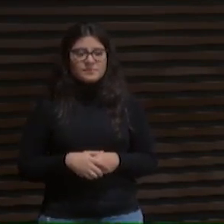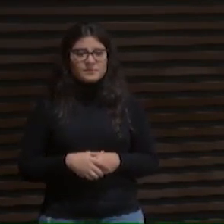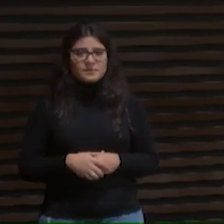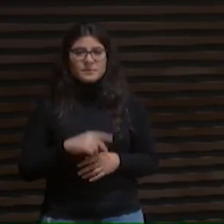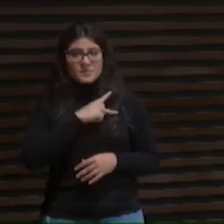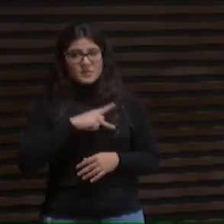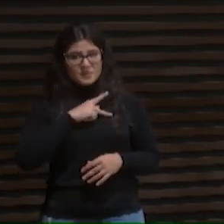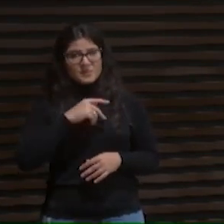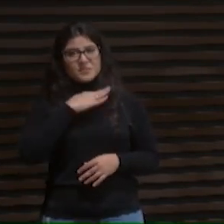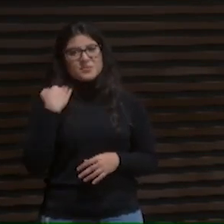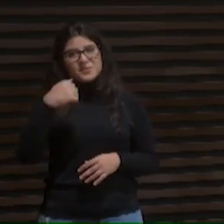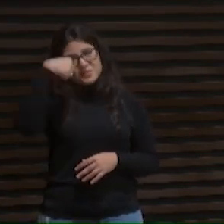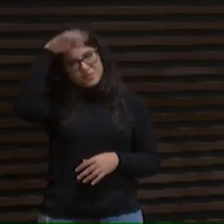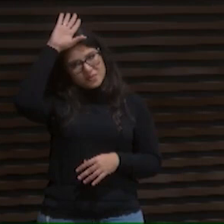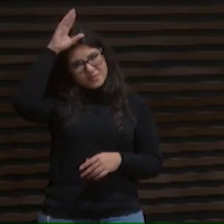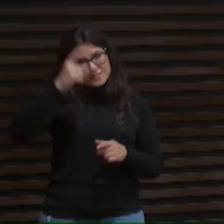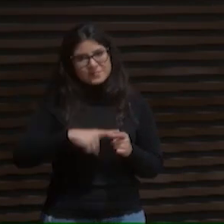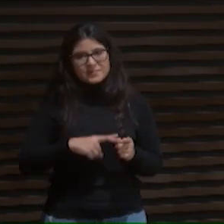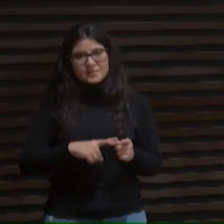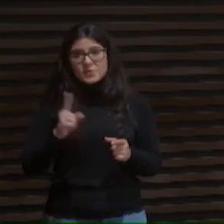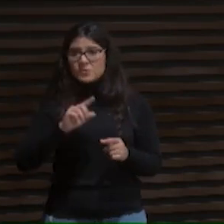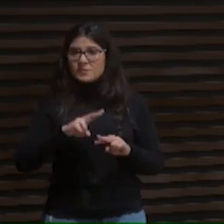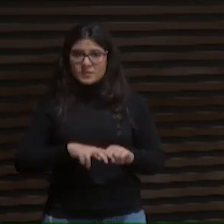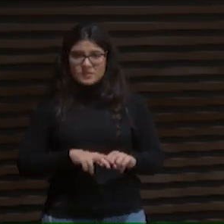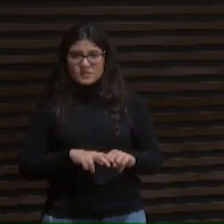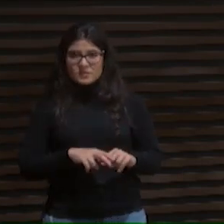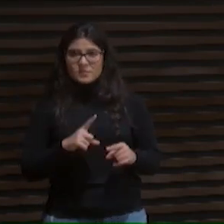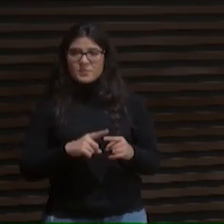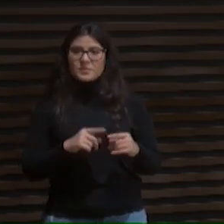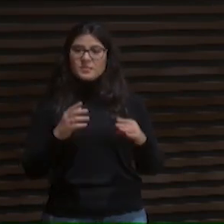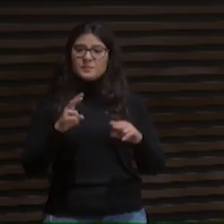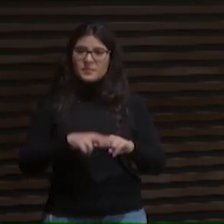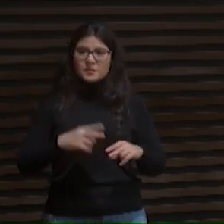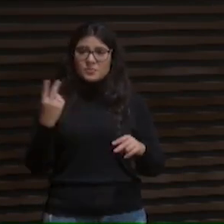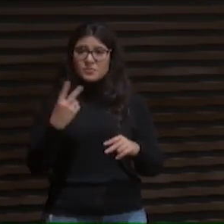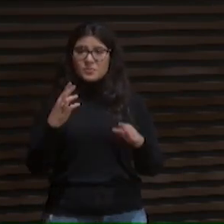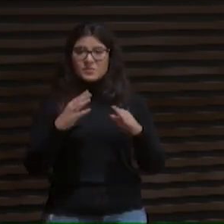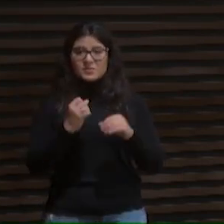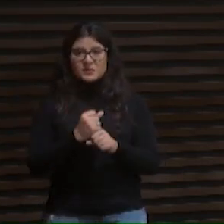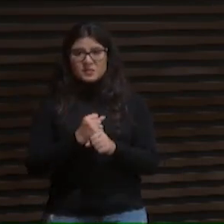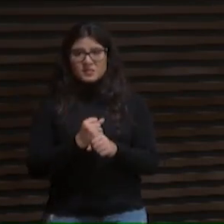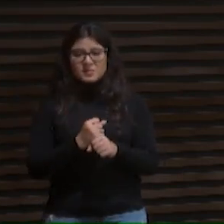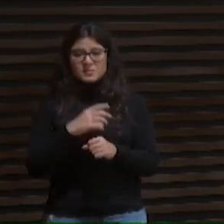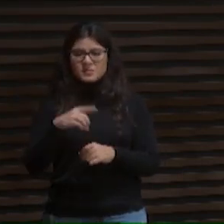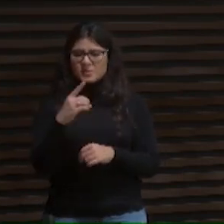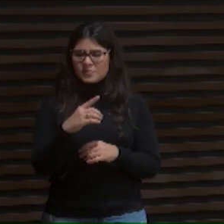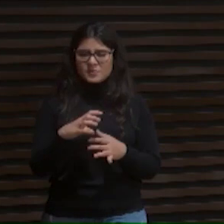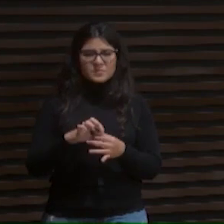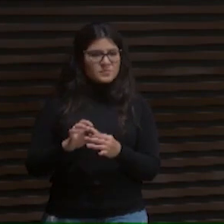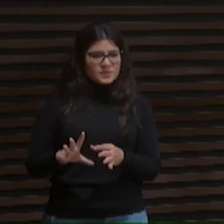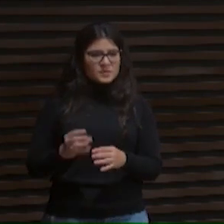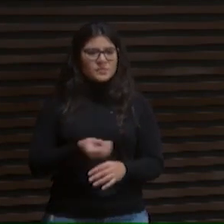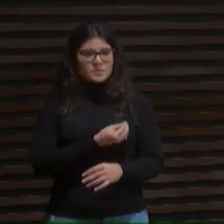Paulo morreu em Roma. Não preso, porque ele ficou preso 2 anos. Provavelmente ele foi absolvido, viveu